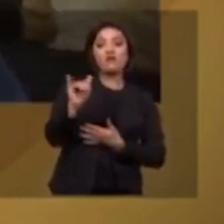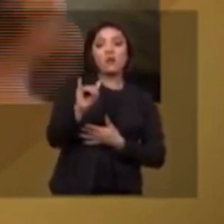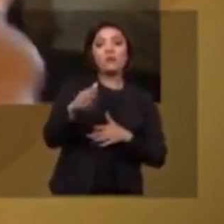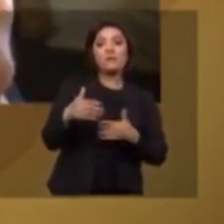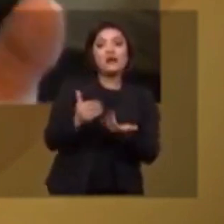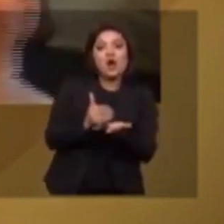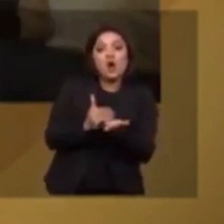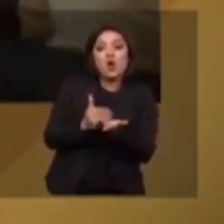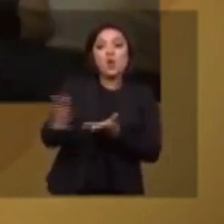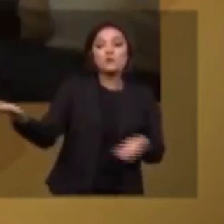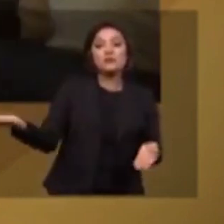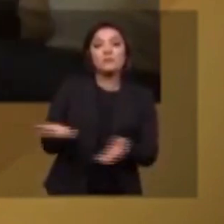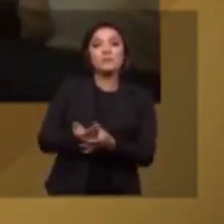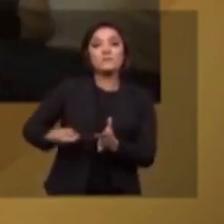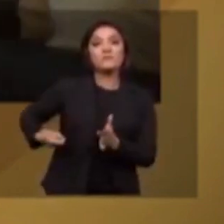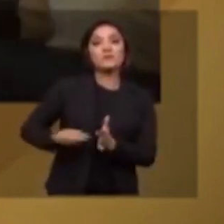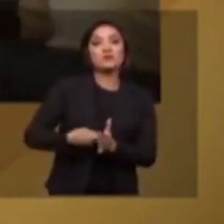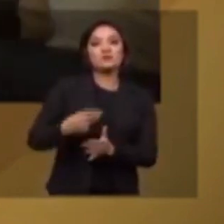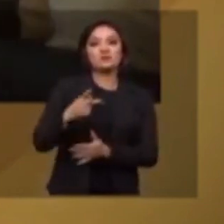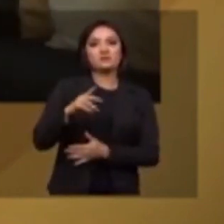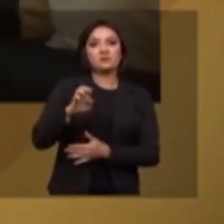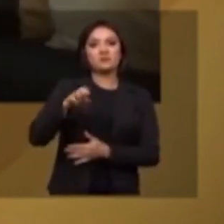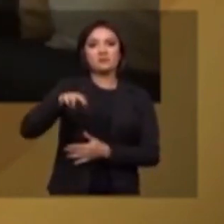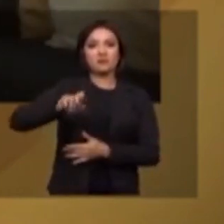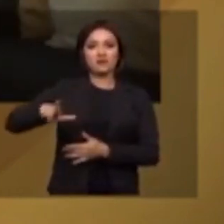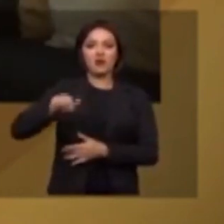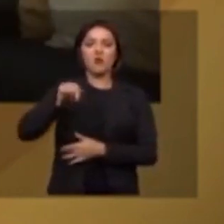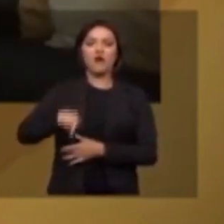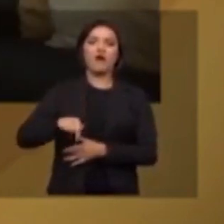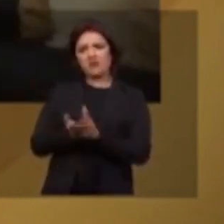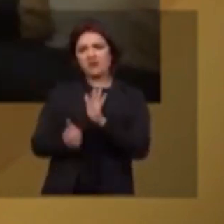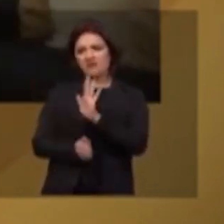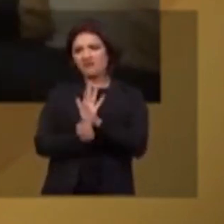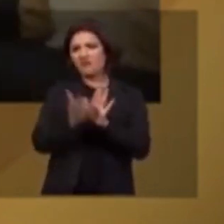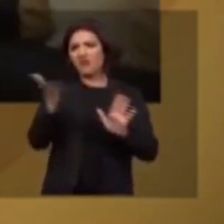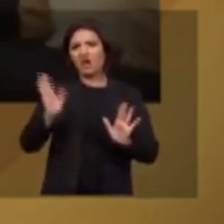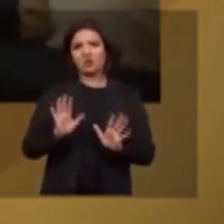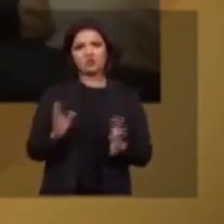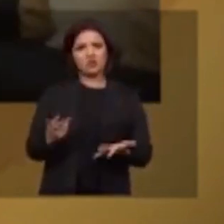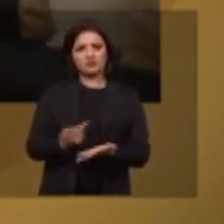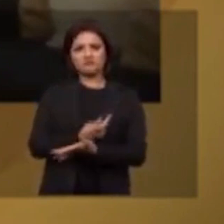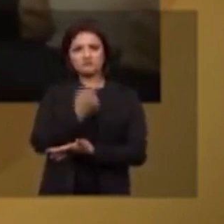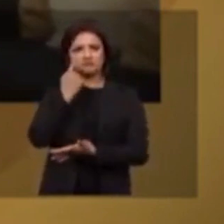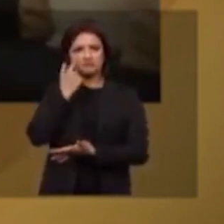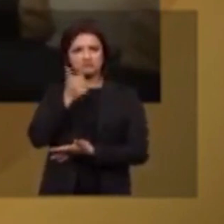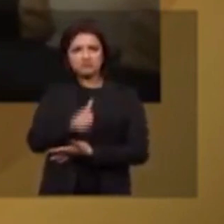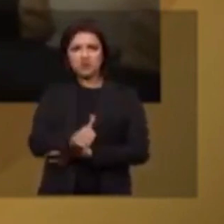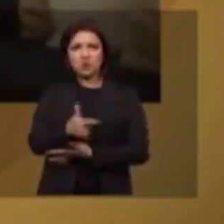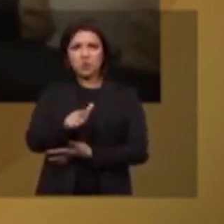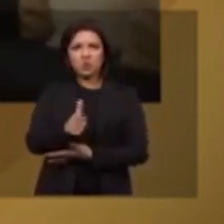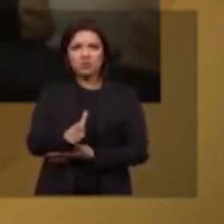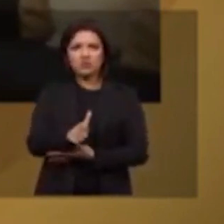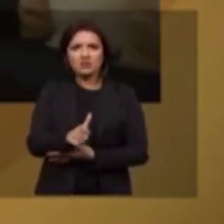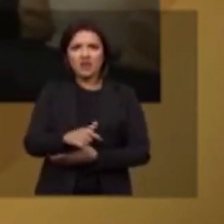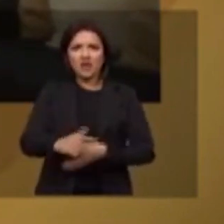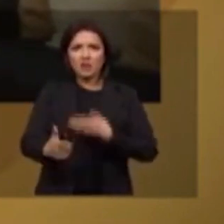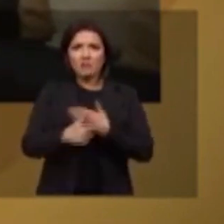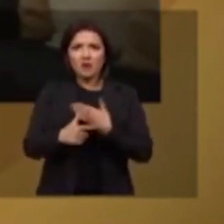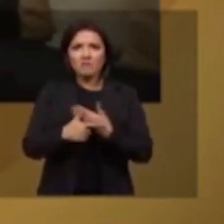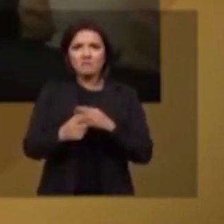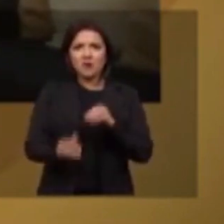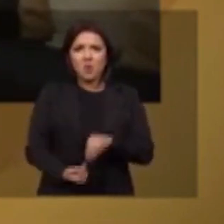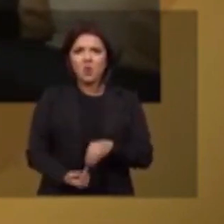a ação penal, aí sim é o Ministério Público. Não há esse monopólio da investigação